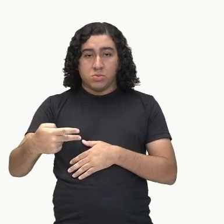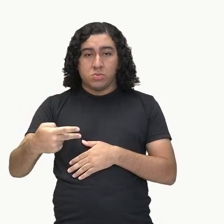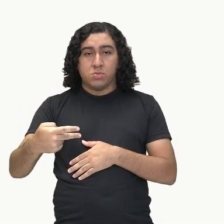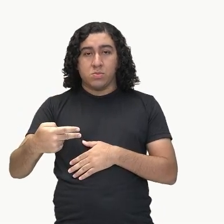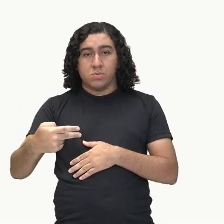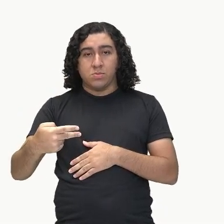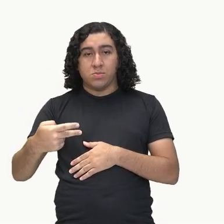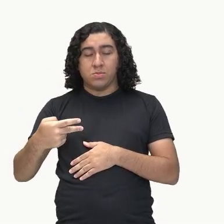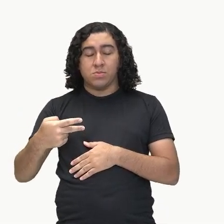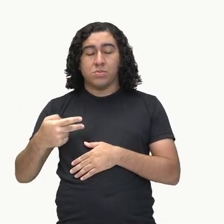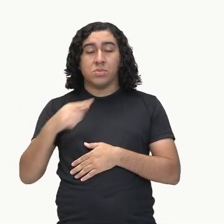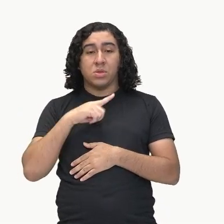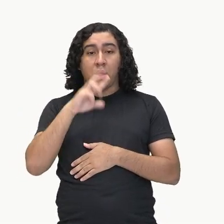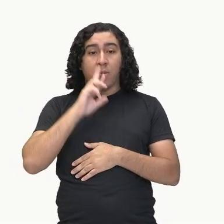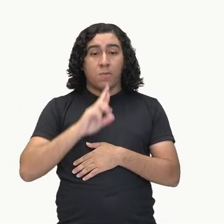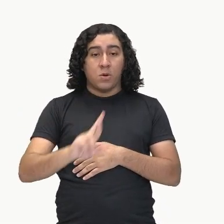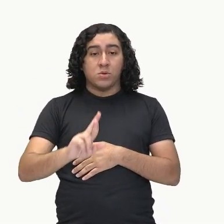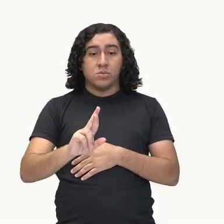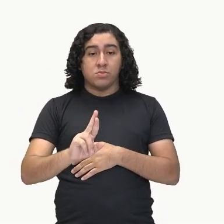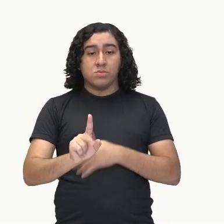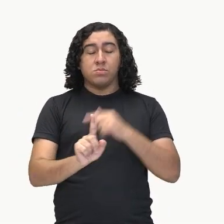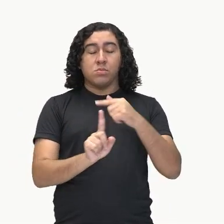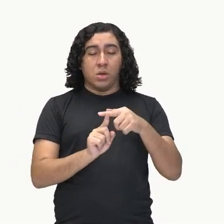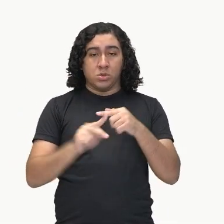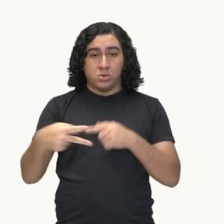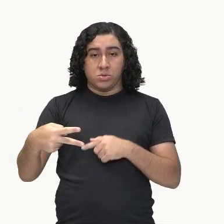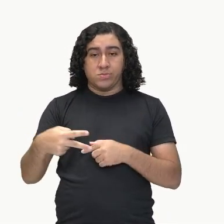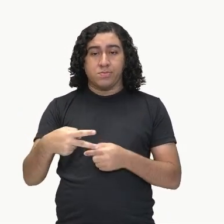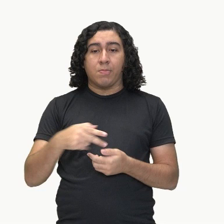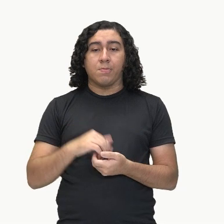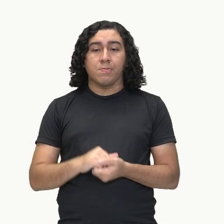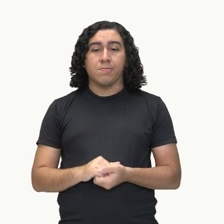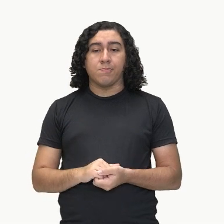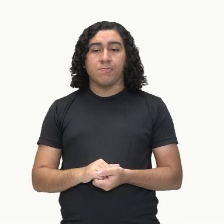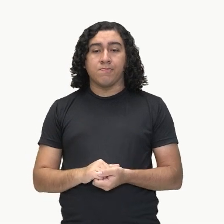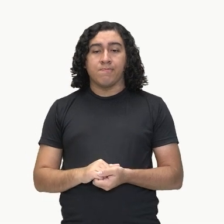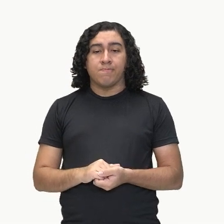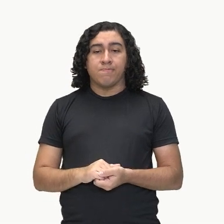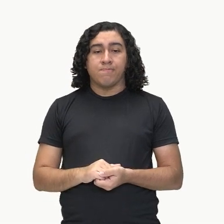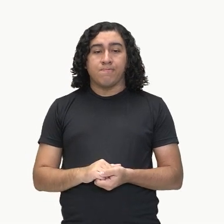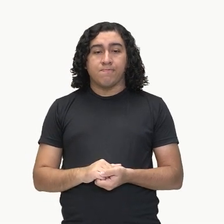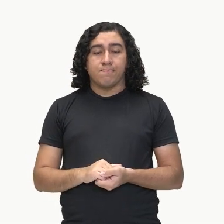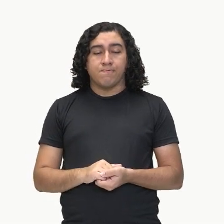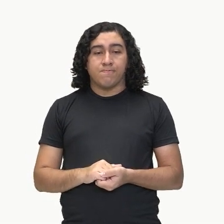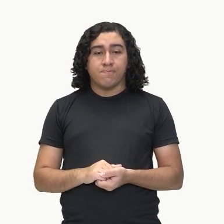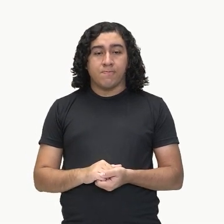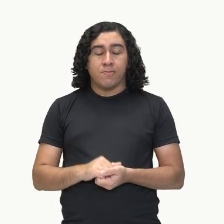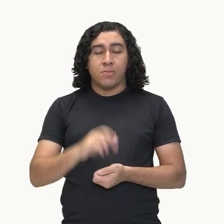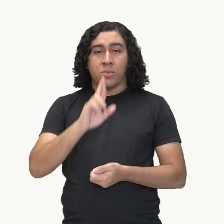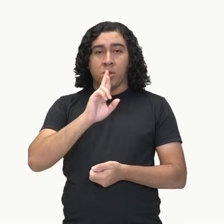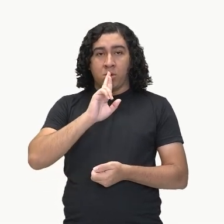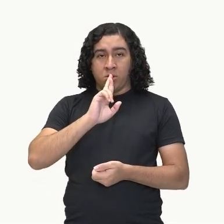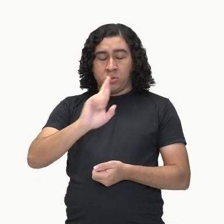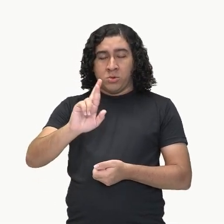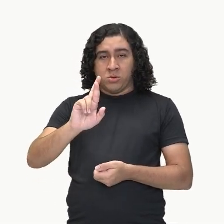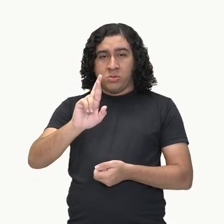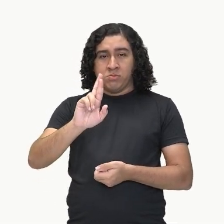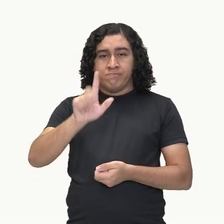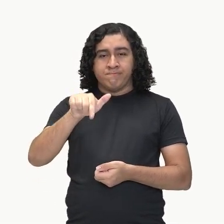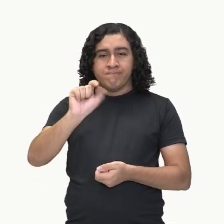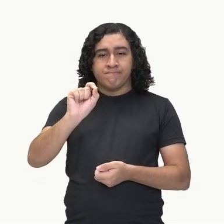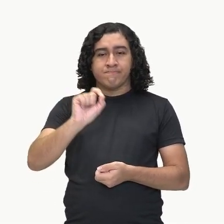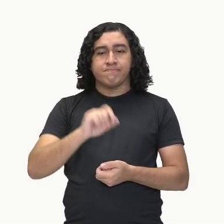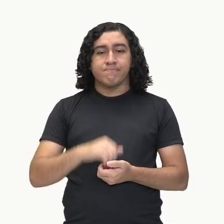2. Nós teremos aqui o 2. Então, este resultado é da